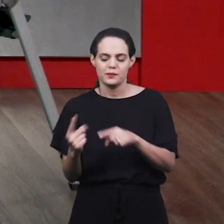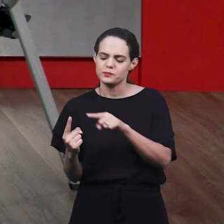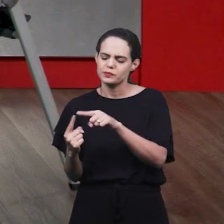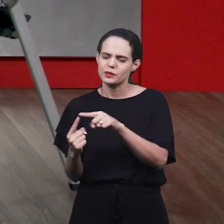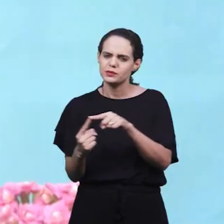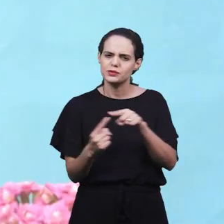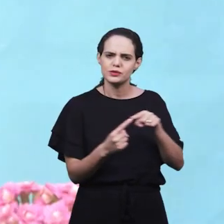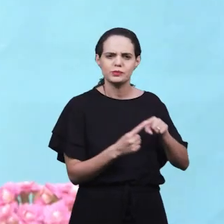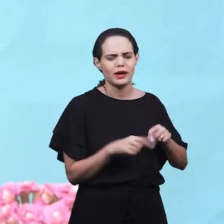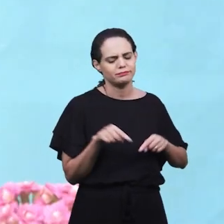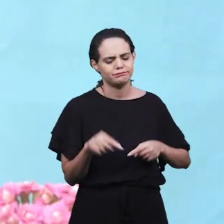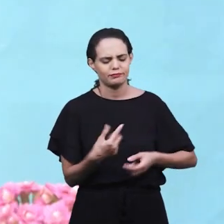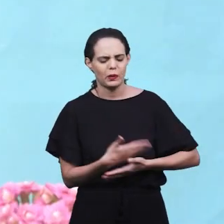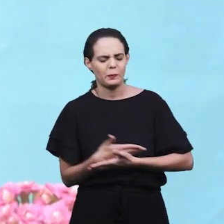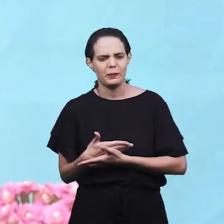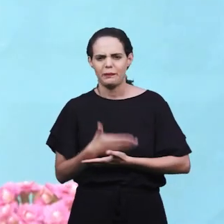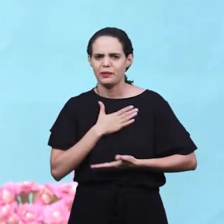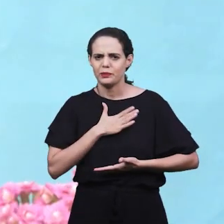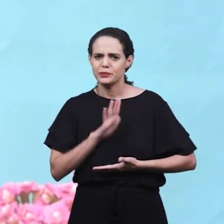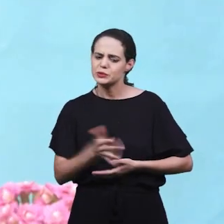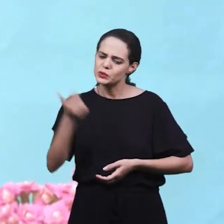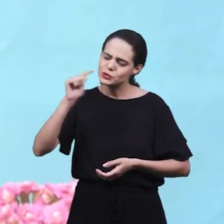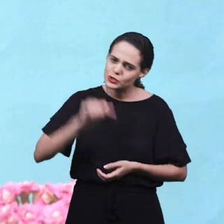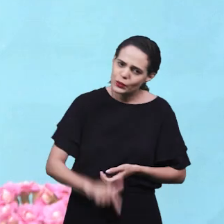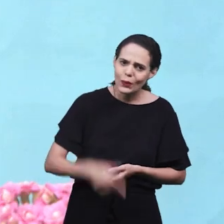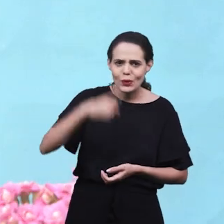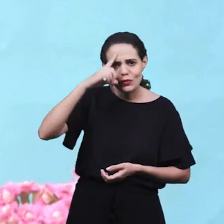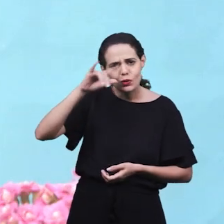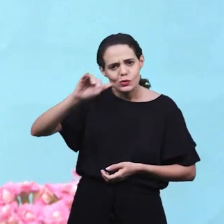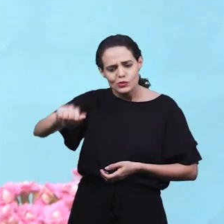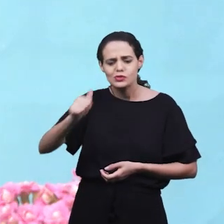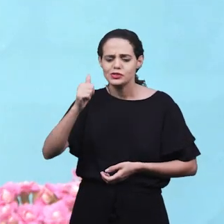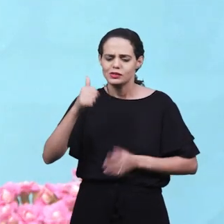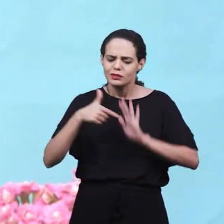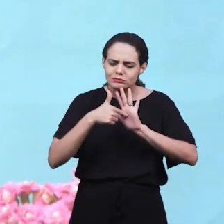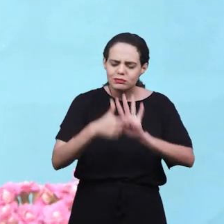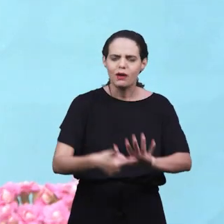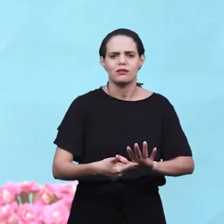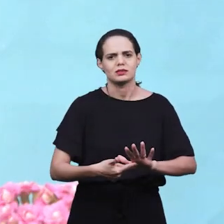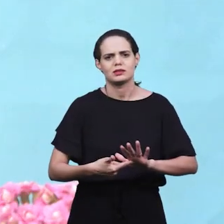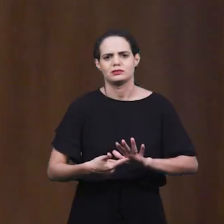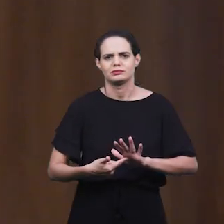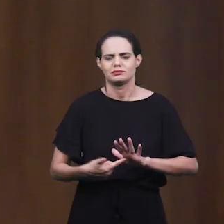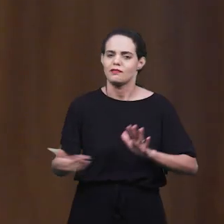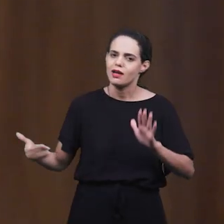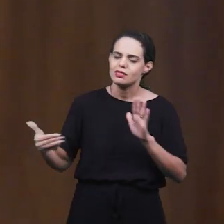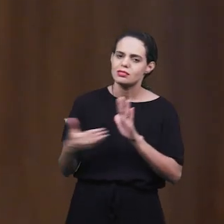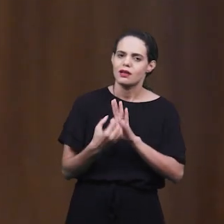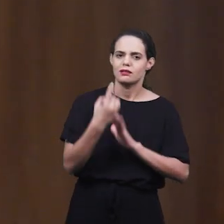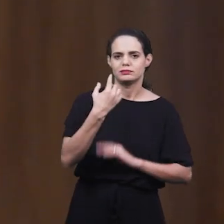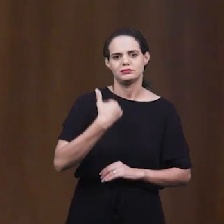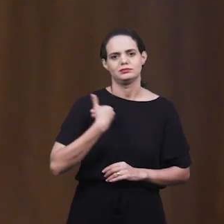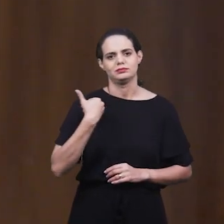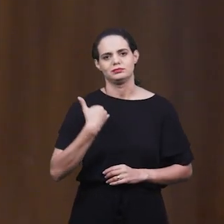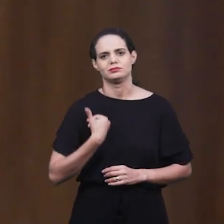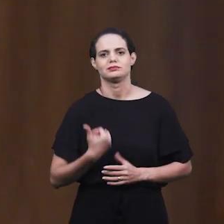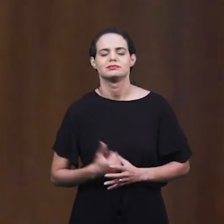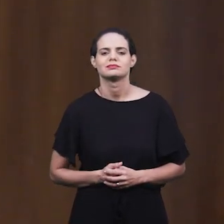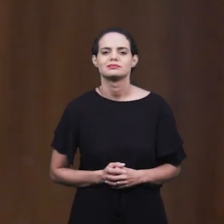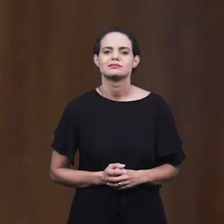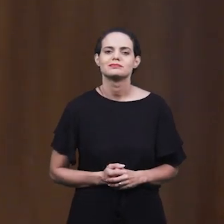não gostou ao longo do processo, que é a introdução alimentar, que vai até 1 ano. Exatamente.